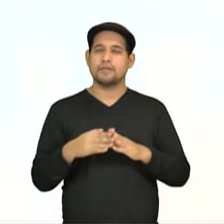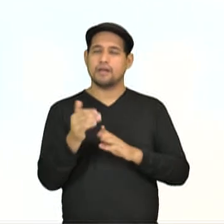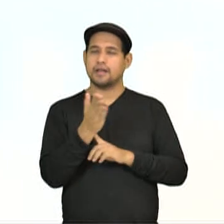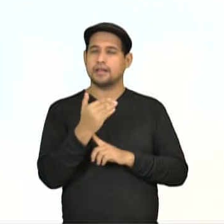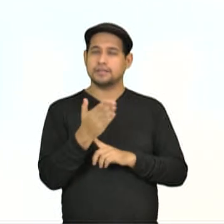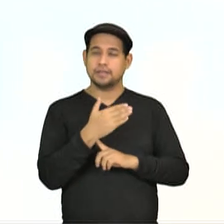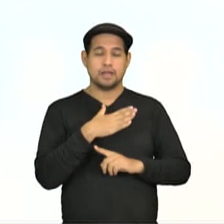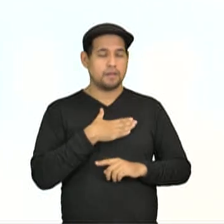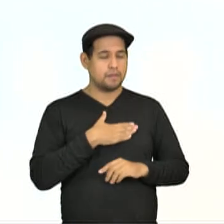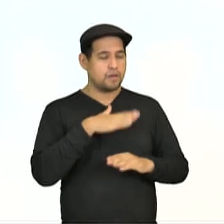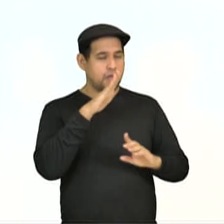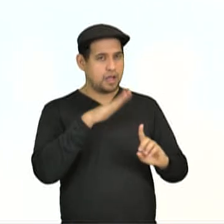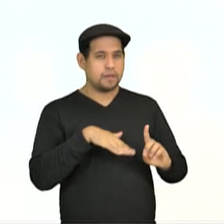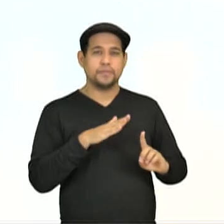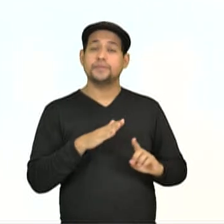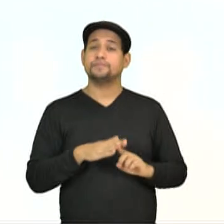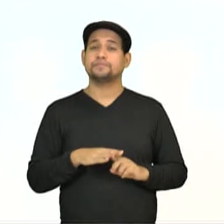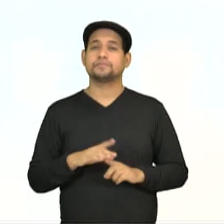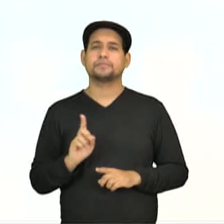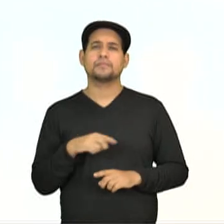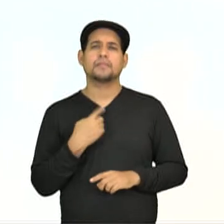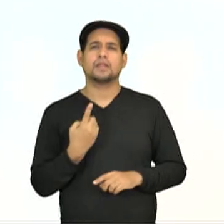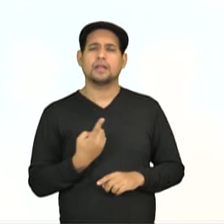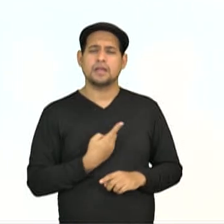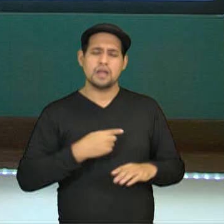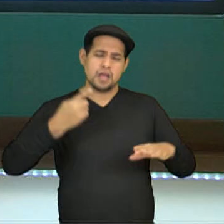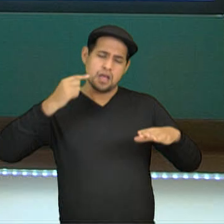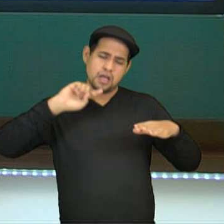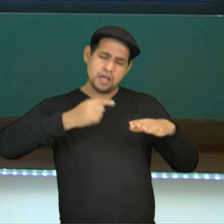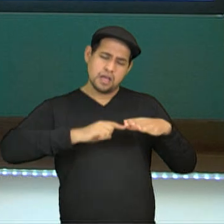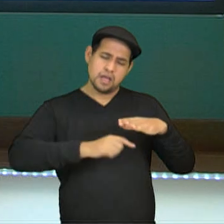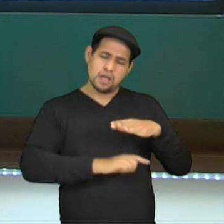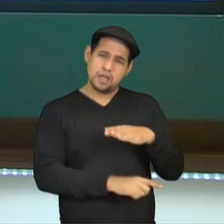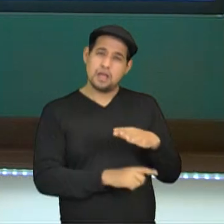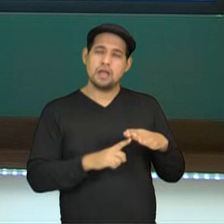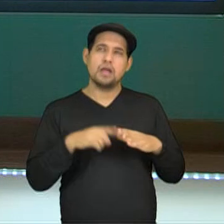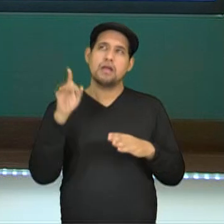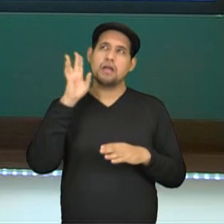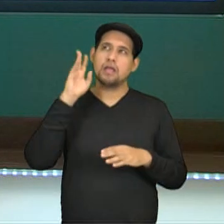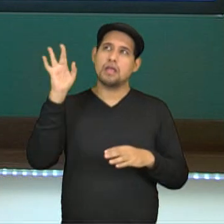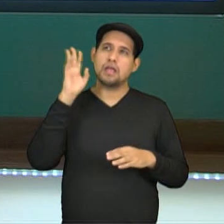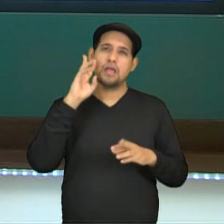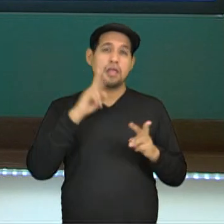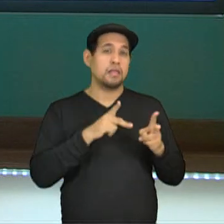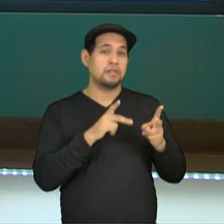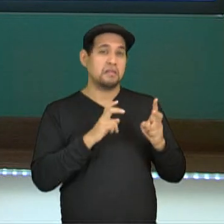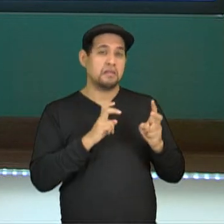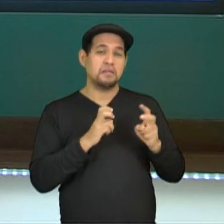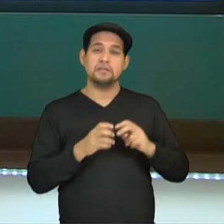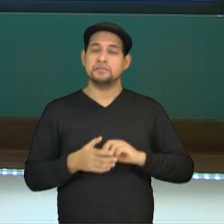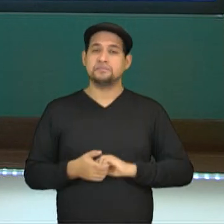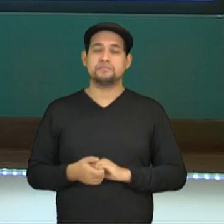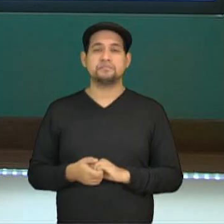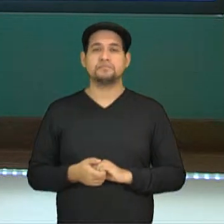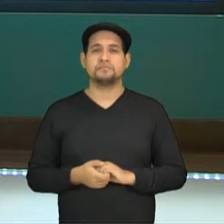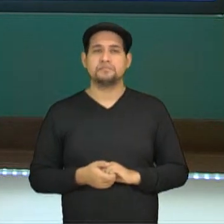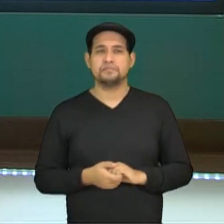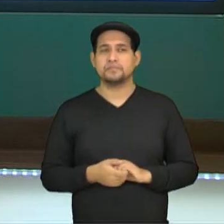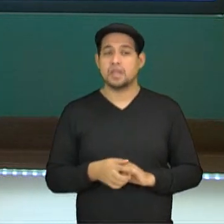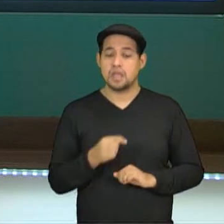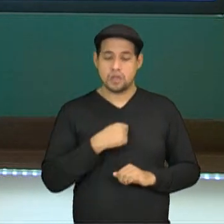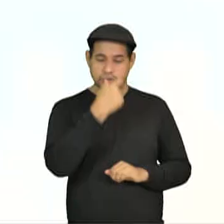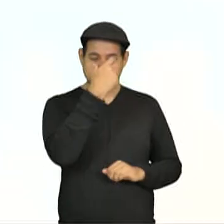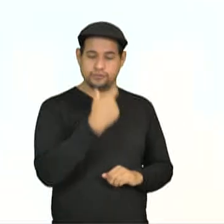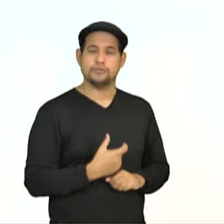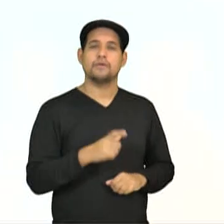amo. Para a gente aprofundar a nossa reflexão, observem aqui esse fragmento. Eu sou o gato